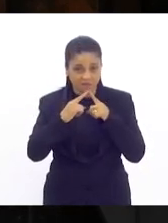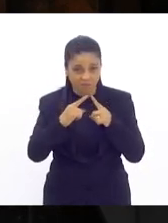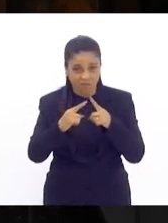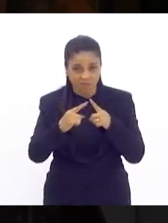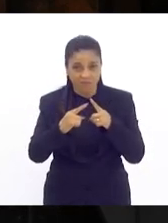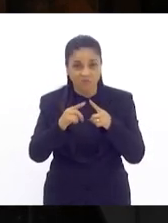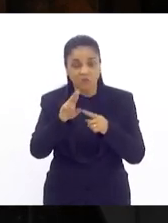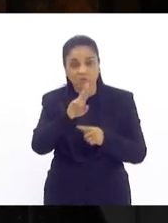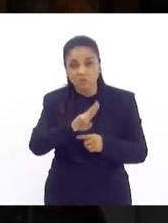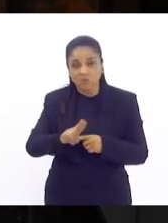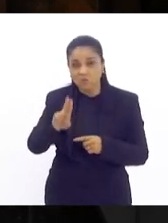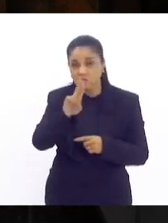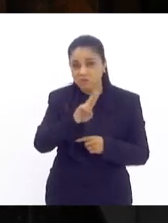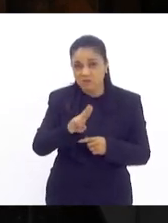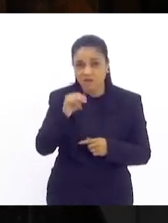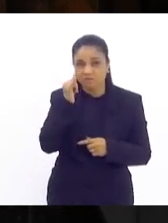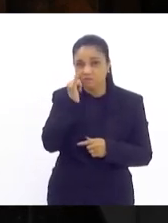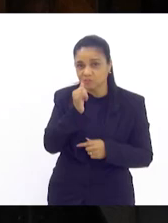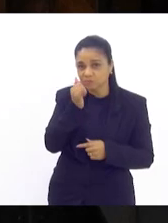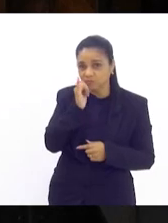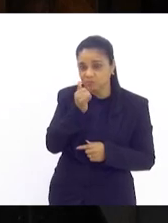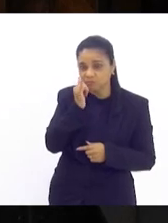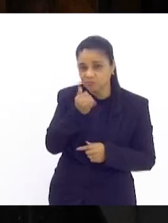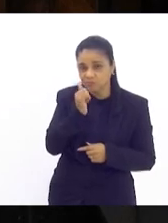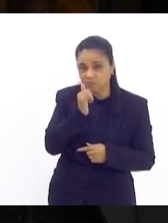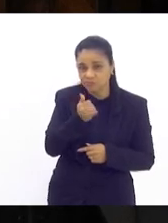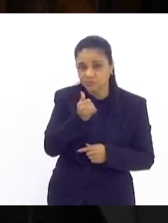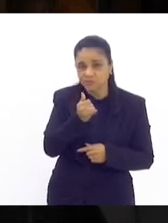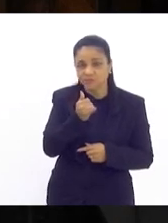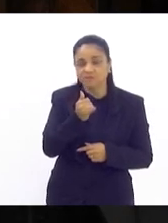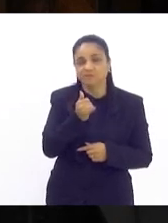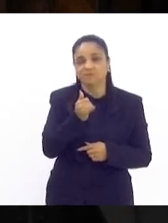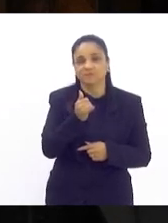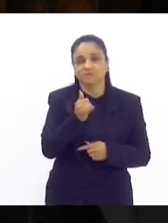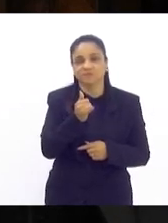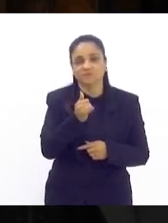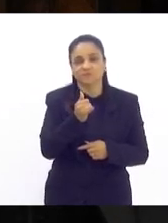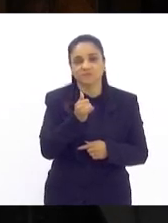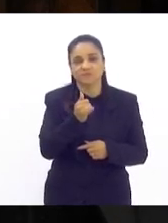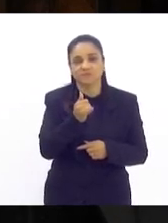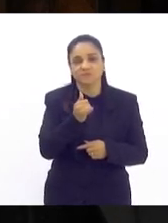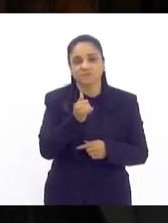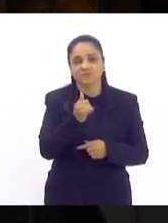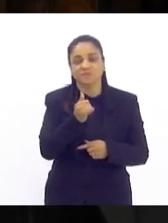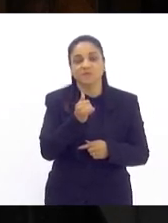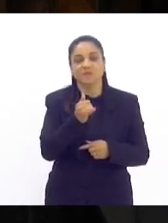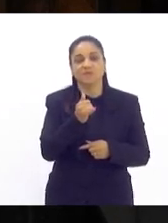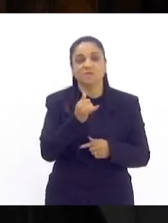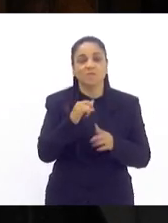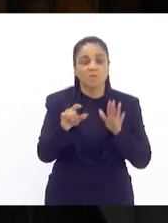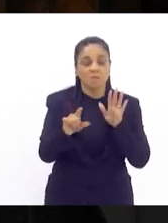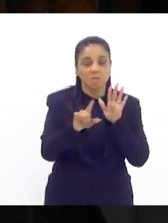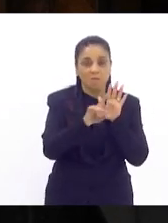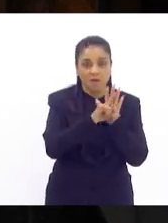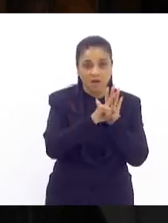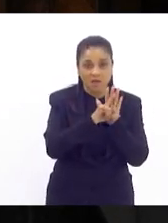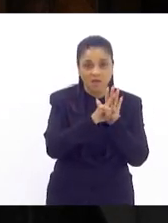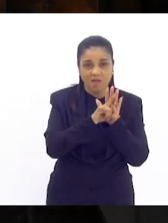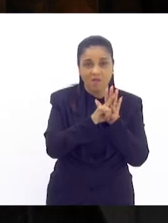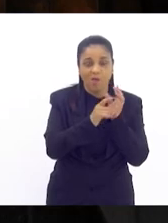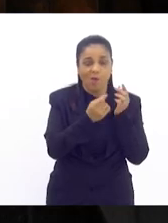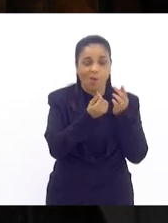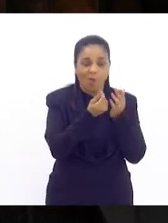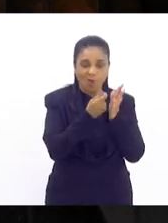usaram dizer exatamente que como era o orçamentária não a lei temporária